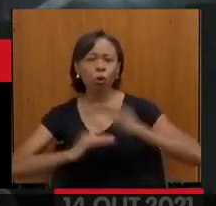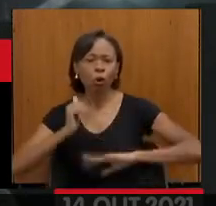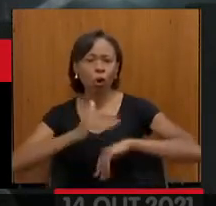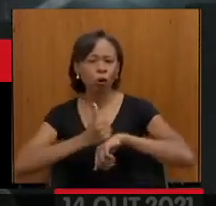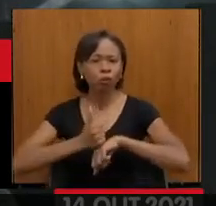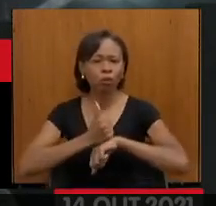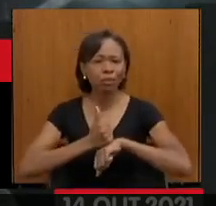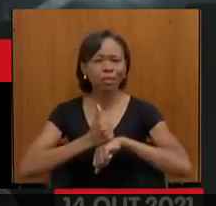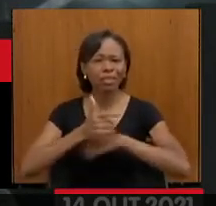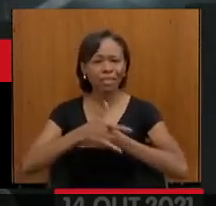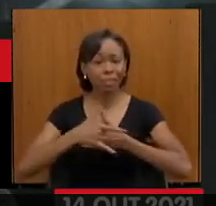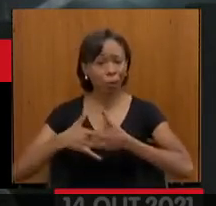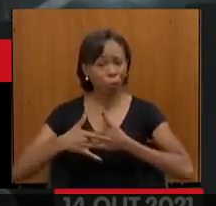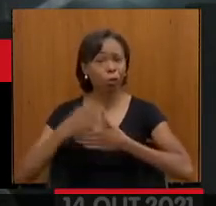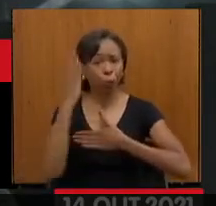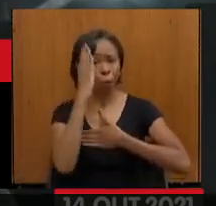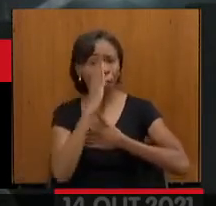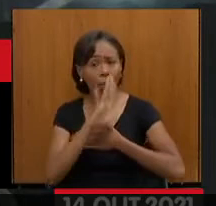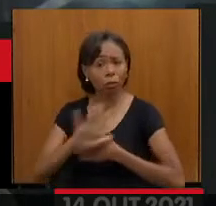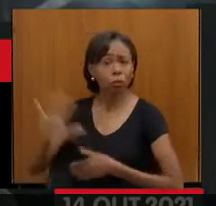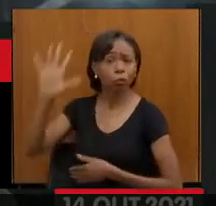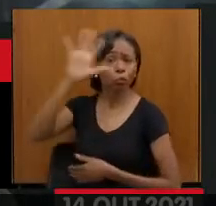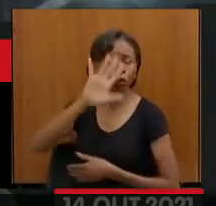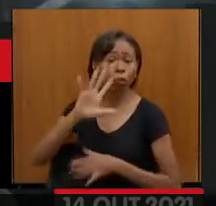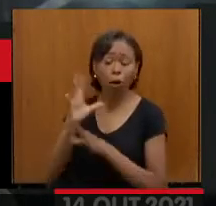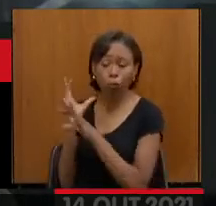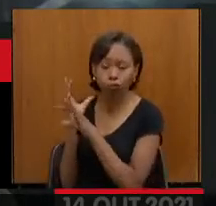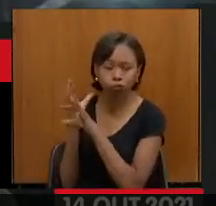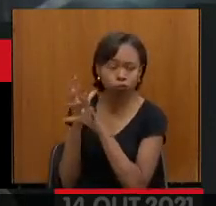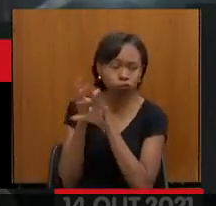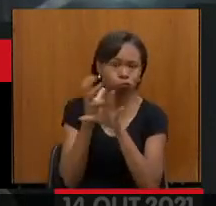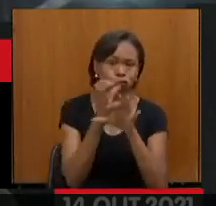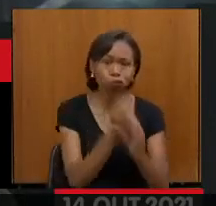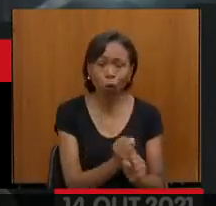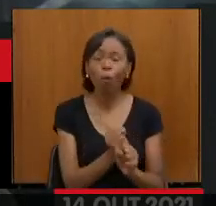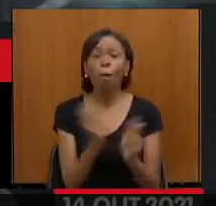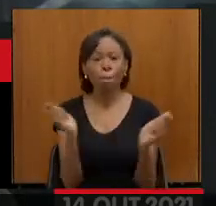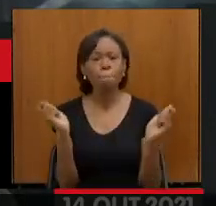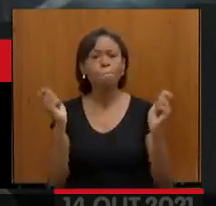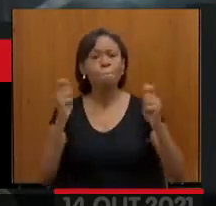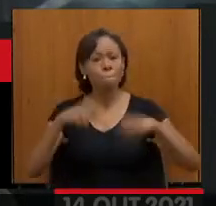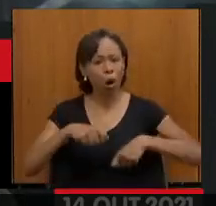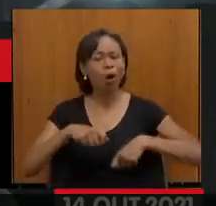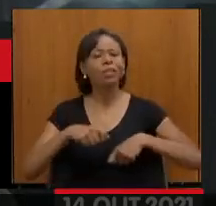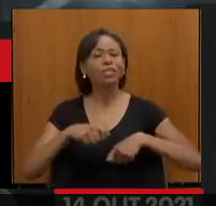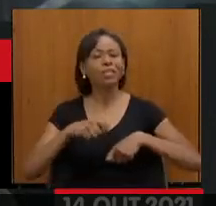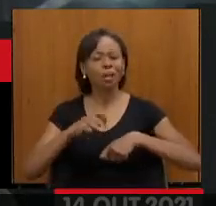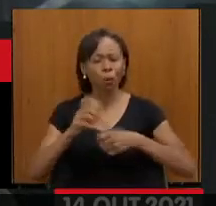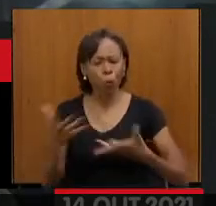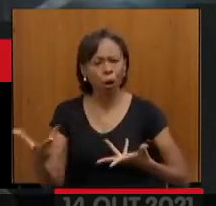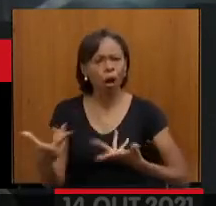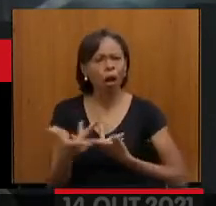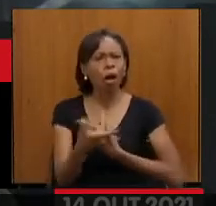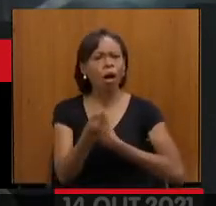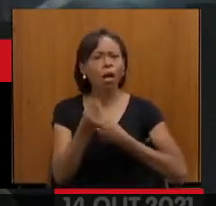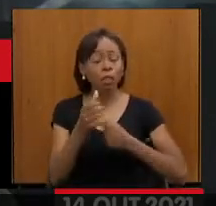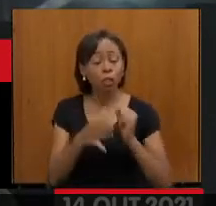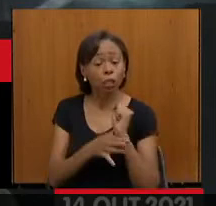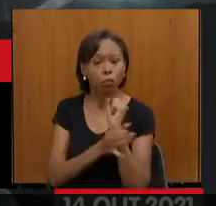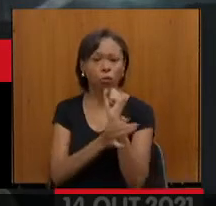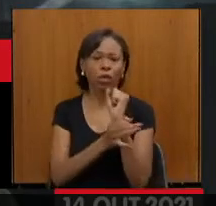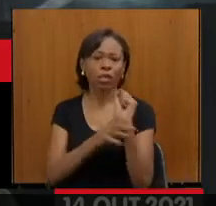todo mundo tem o seu quinhão para somar qualidade, somar segurança ao cuidado dessa gestante,